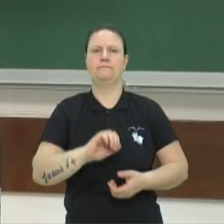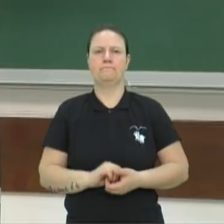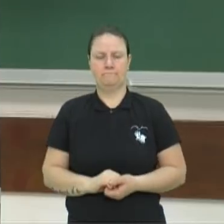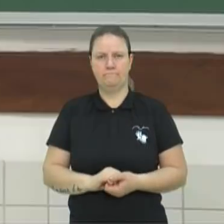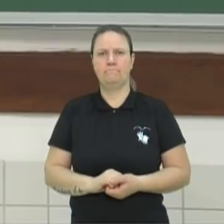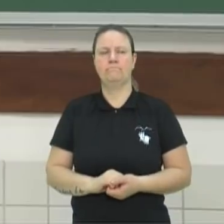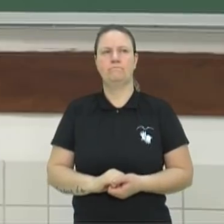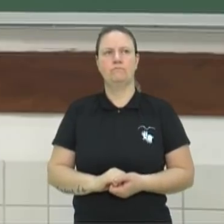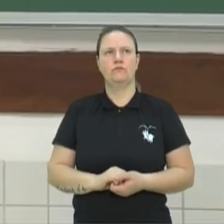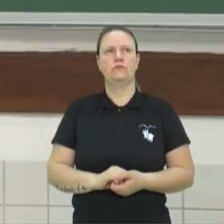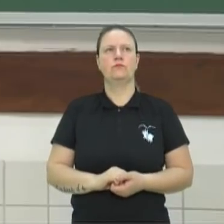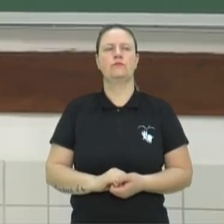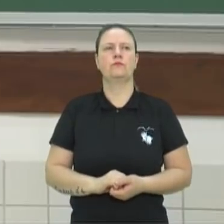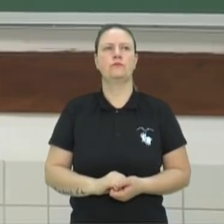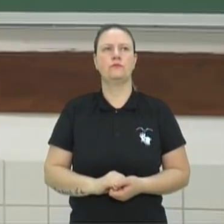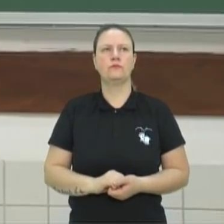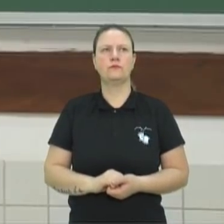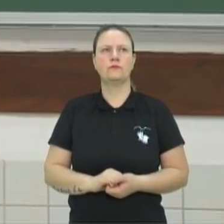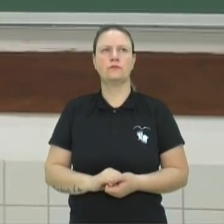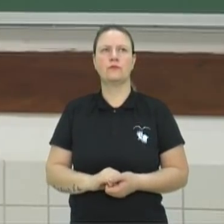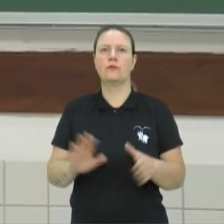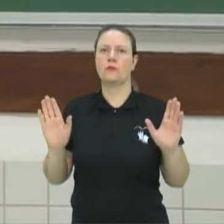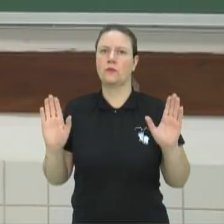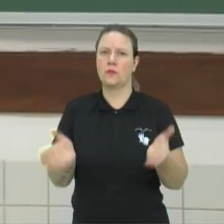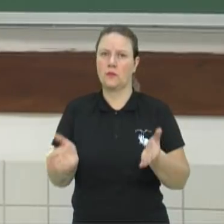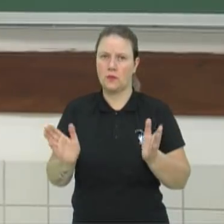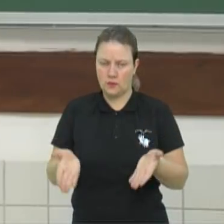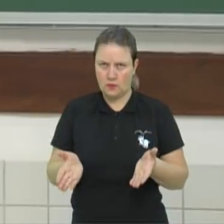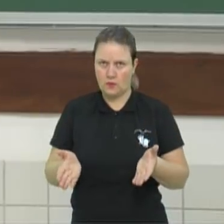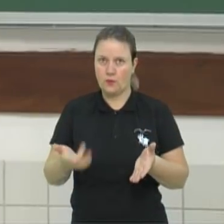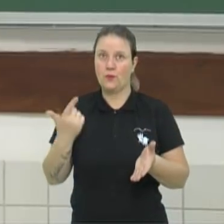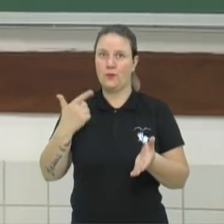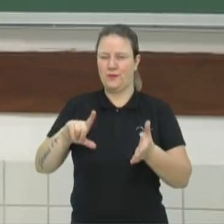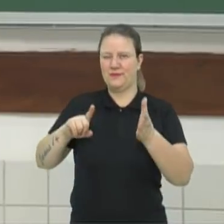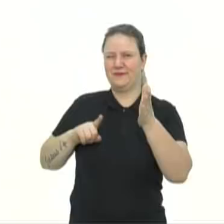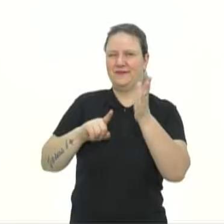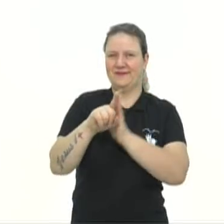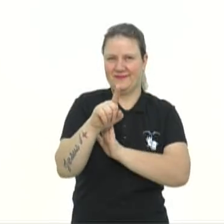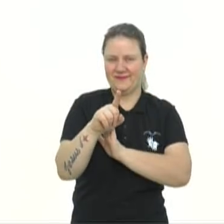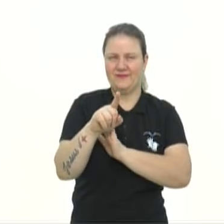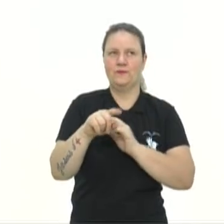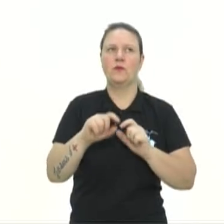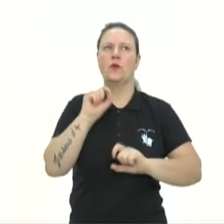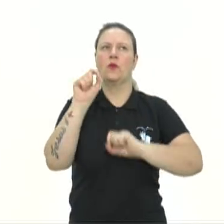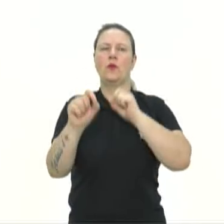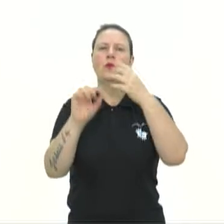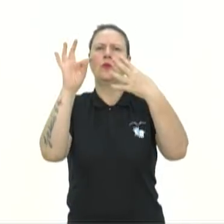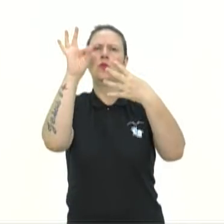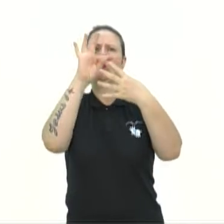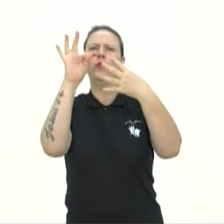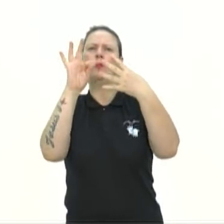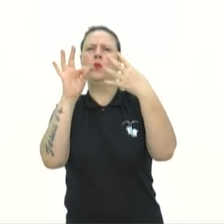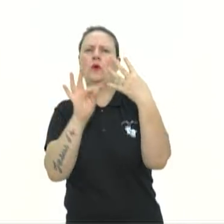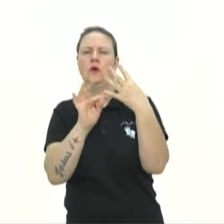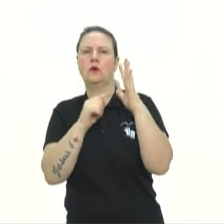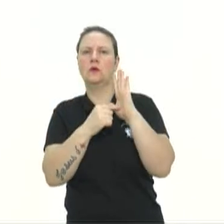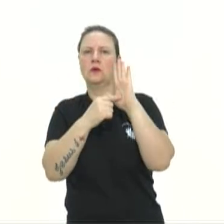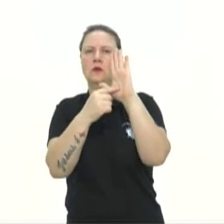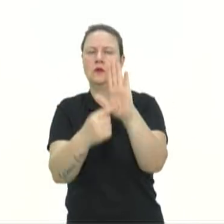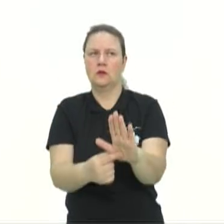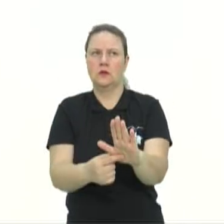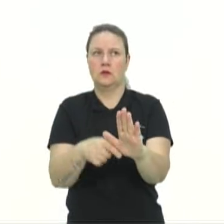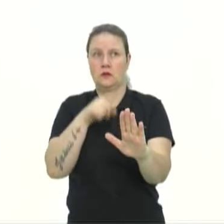final. Ok? Nós temos agora o nosso próximo quiz. Qual das alternativas apresenta uma